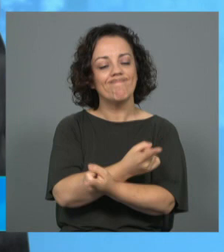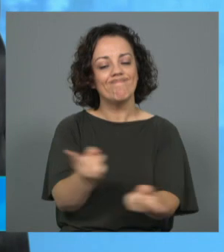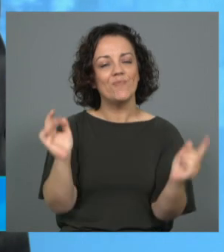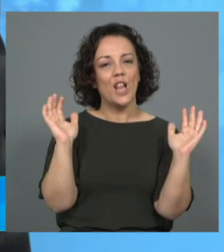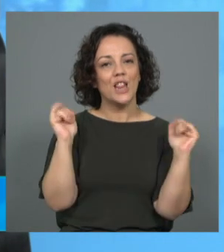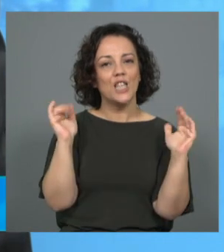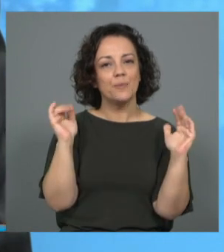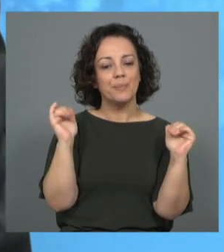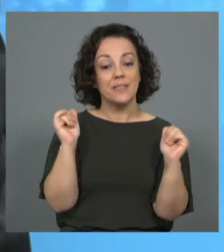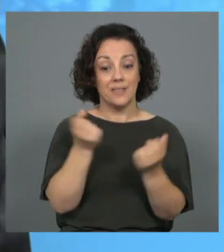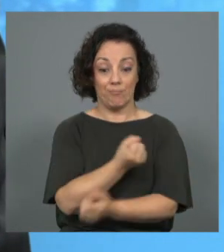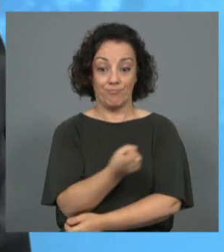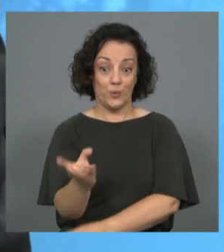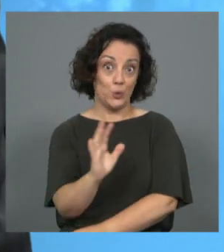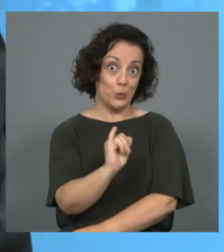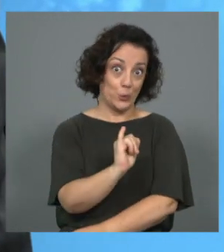do mundo.